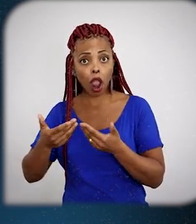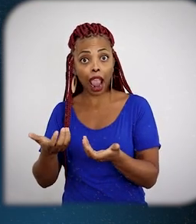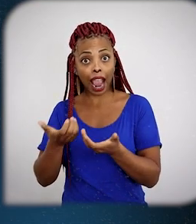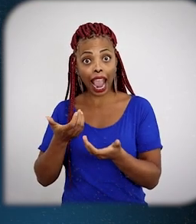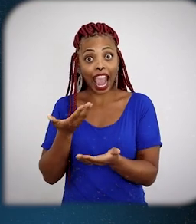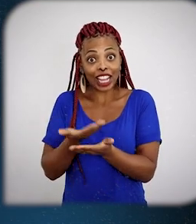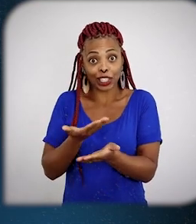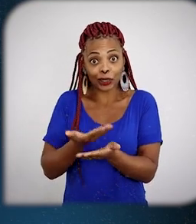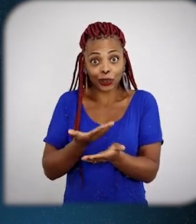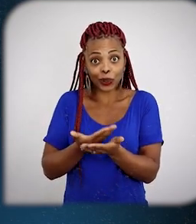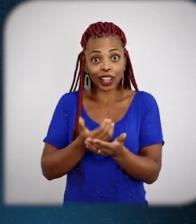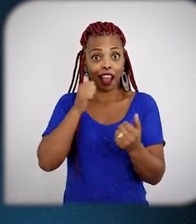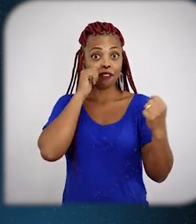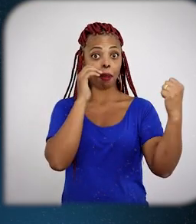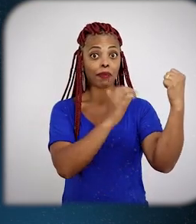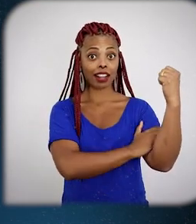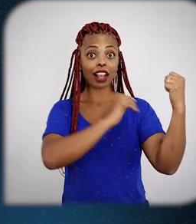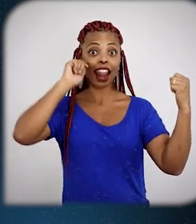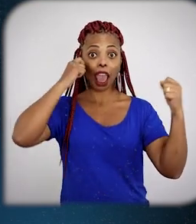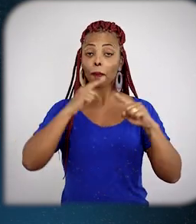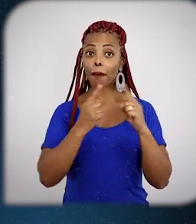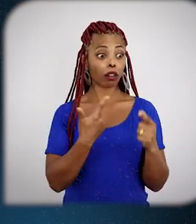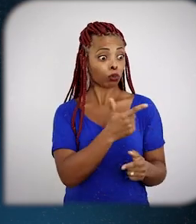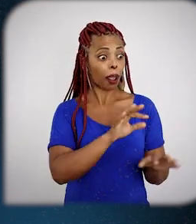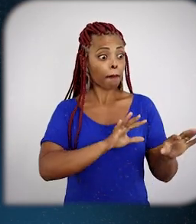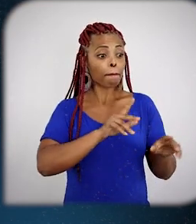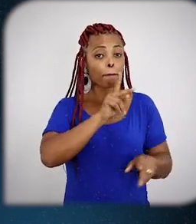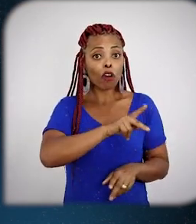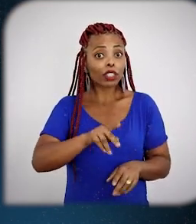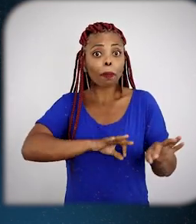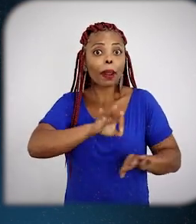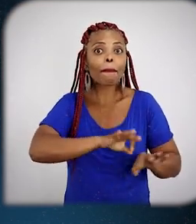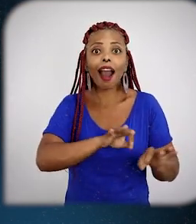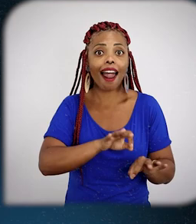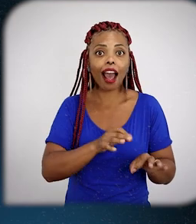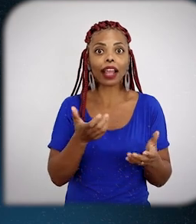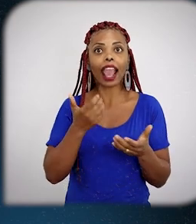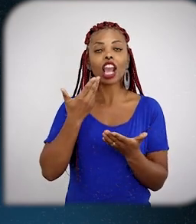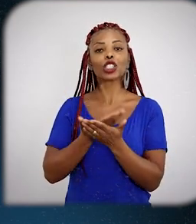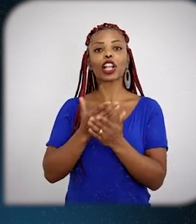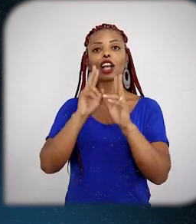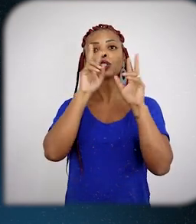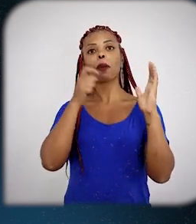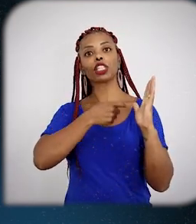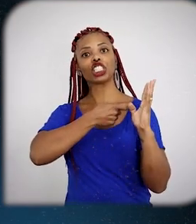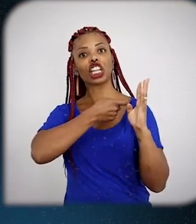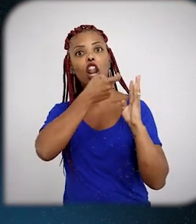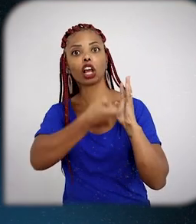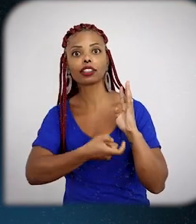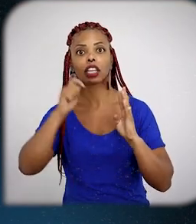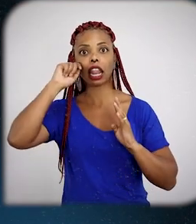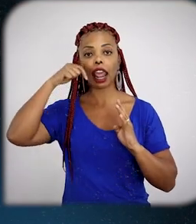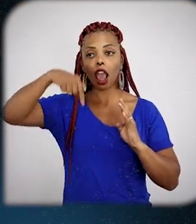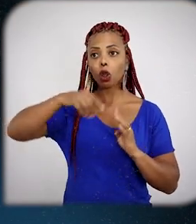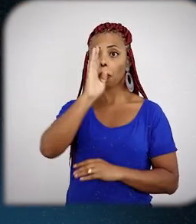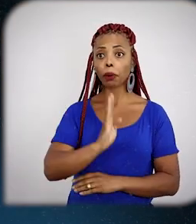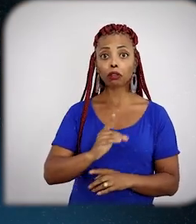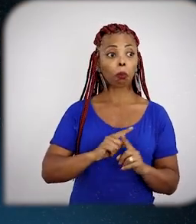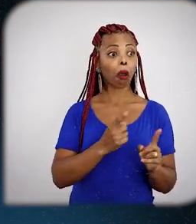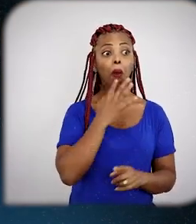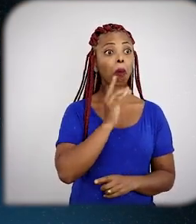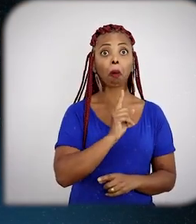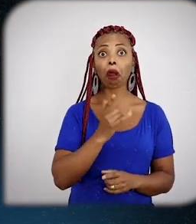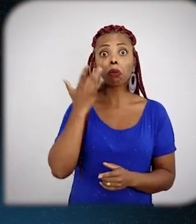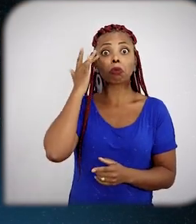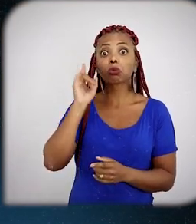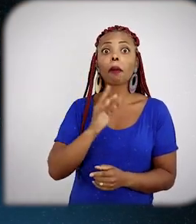estudar feminismo negro, mas não tem nenhum professor preparado para isso, ou quer estudar genocídio negro no Brasil, e ninguém conhece, ouviu falar, ou poucos